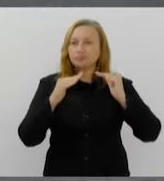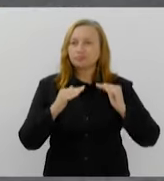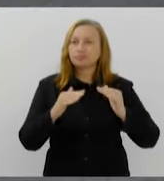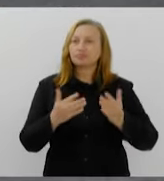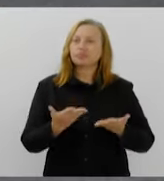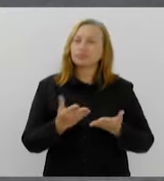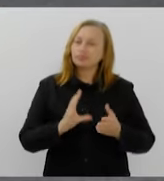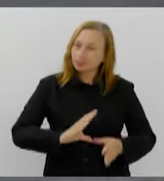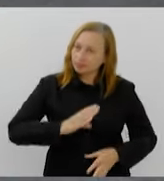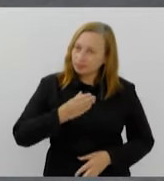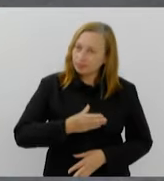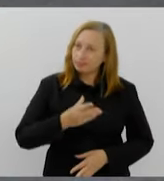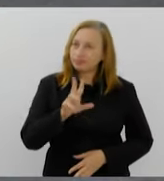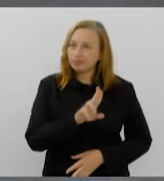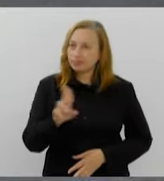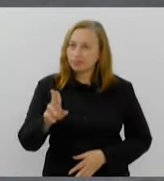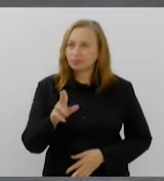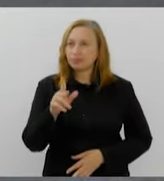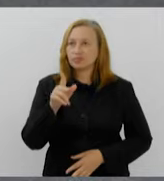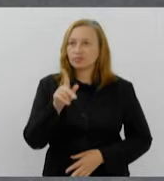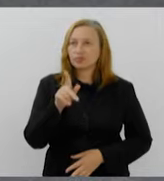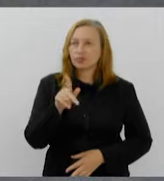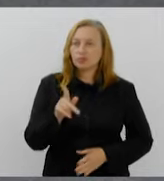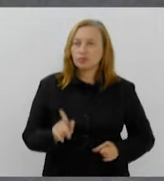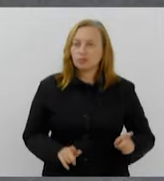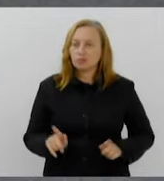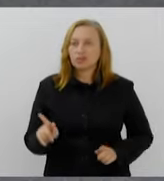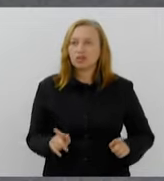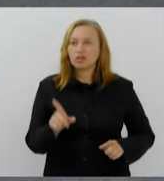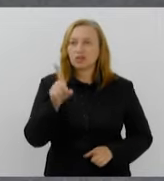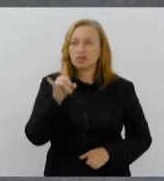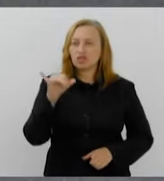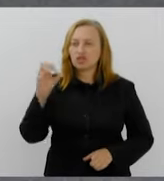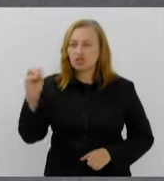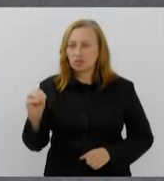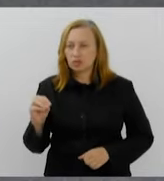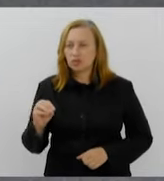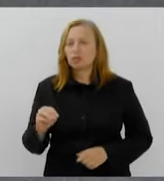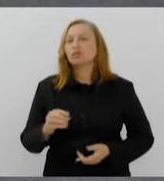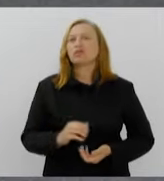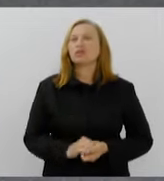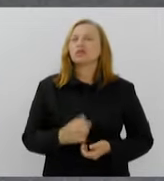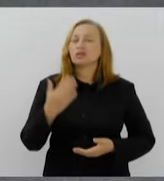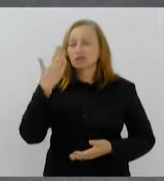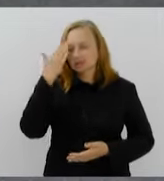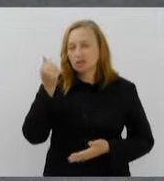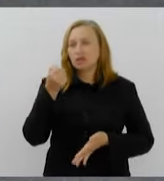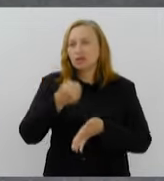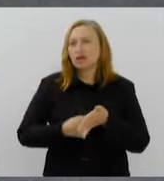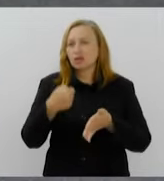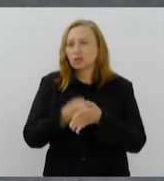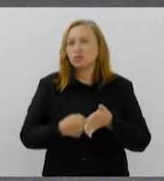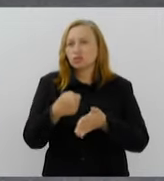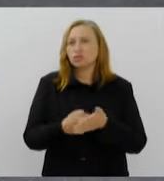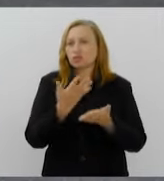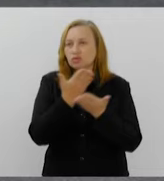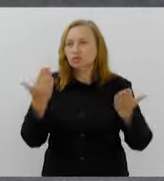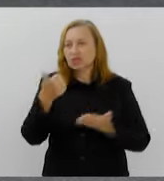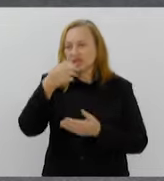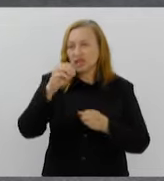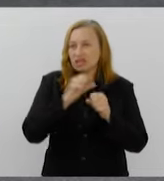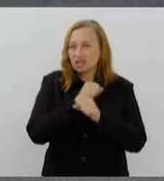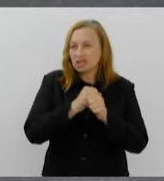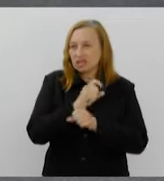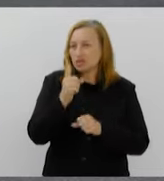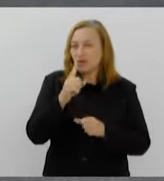guerreiros que em nome do meu primo Diego Chagas eu cumprimento aqui todos presentees sei da luta de vocês são 10 anos não